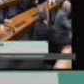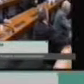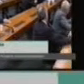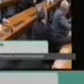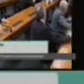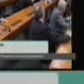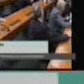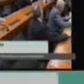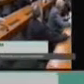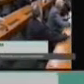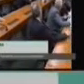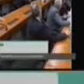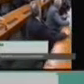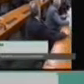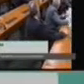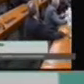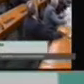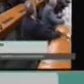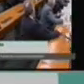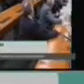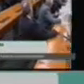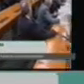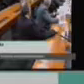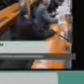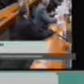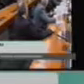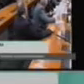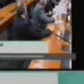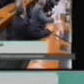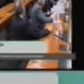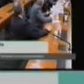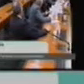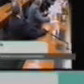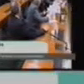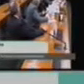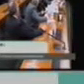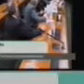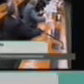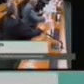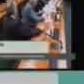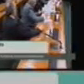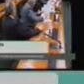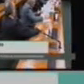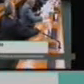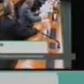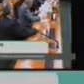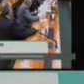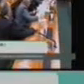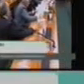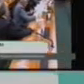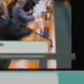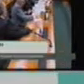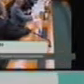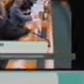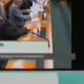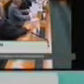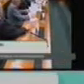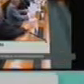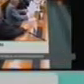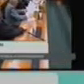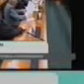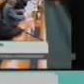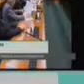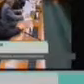o parágrafo único do artigo 1º desta lei. A padronização de terapias do câncer, cirurgias e